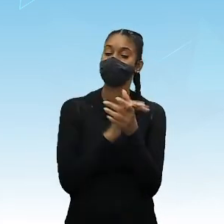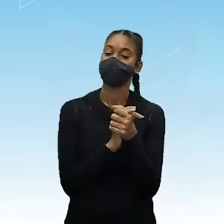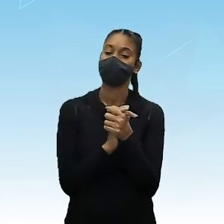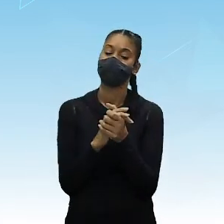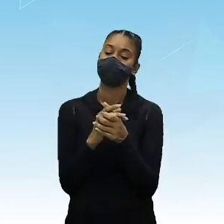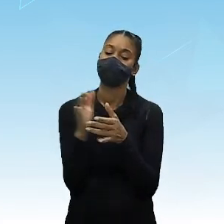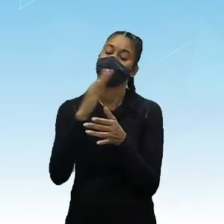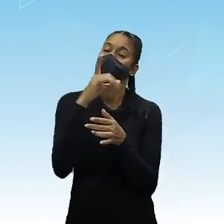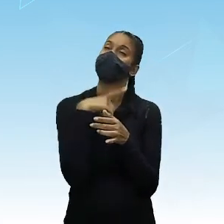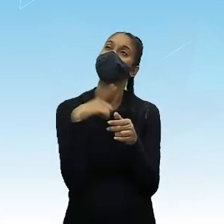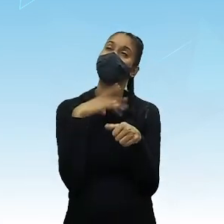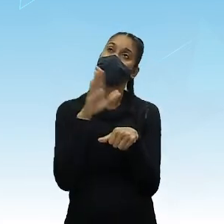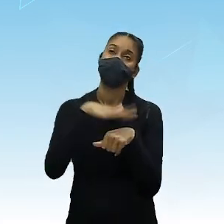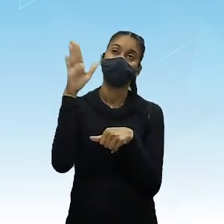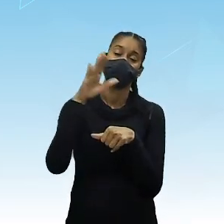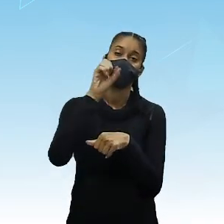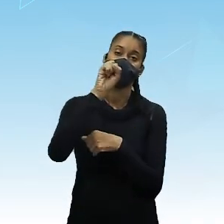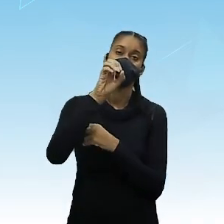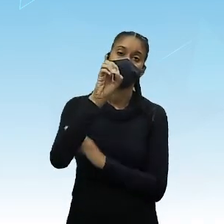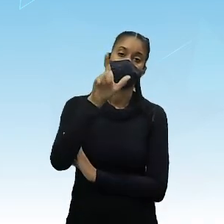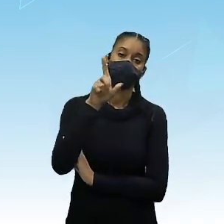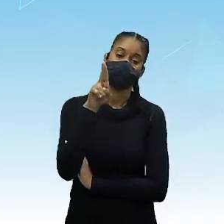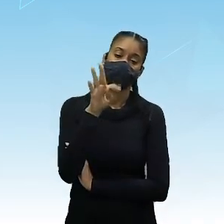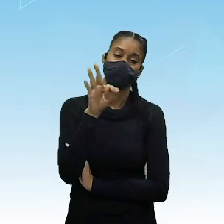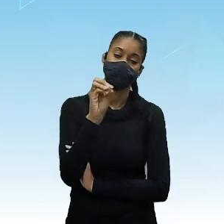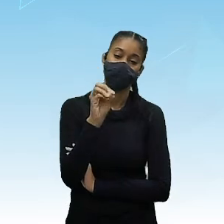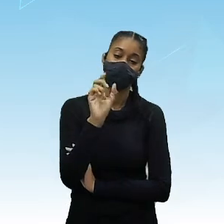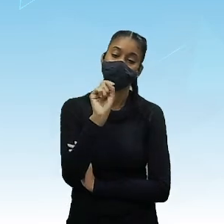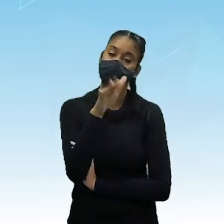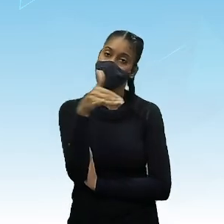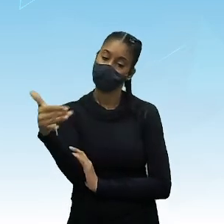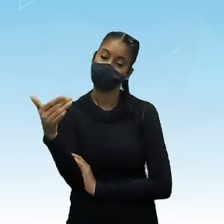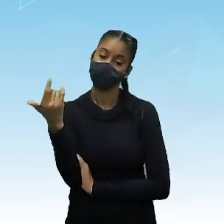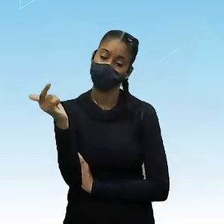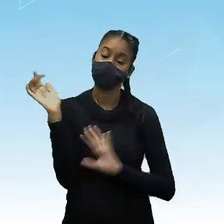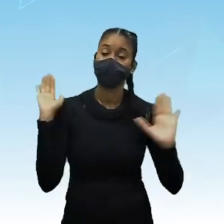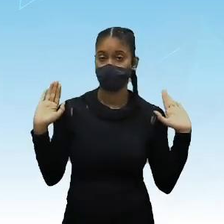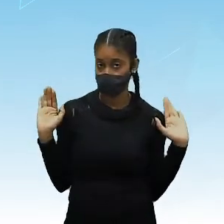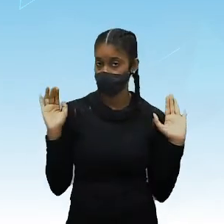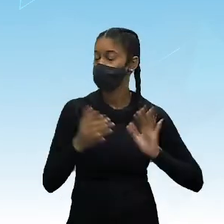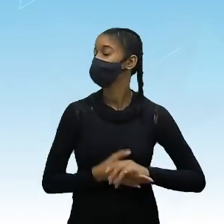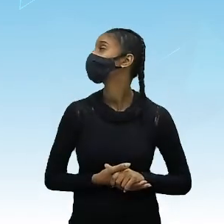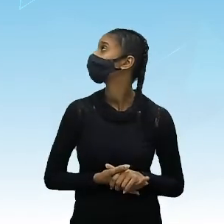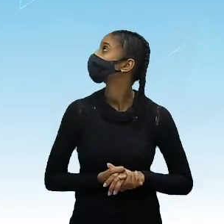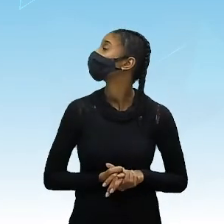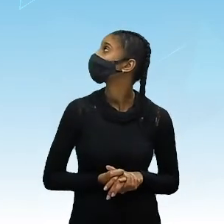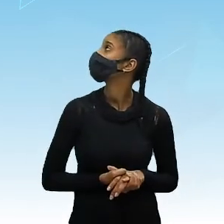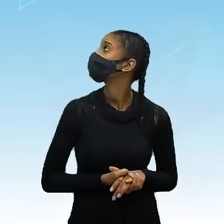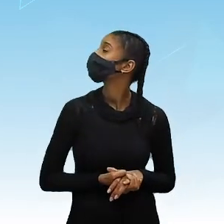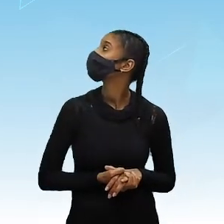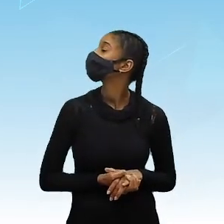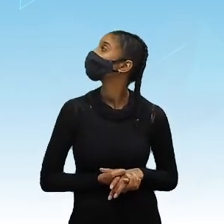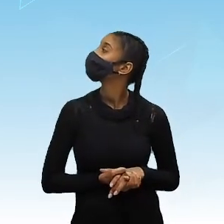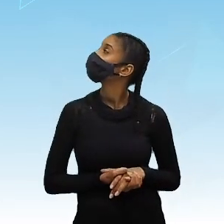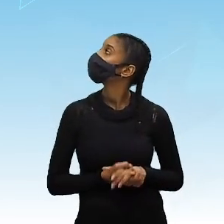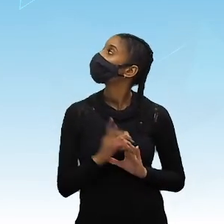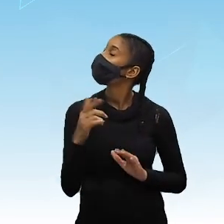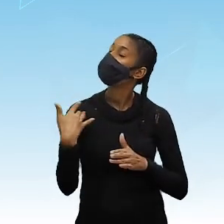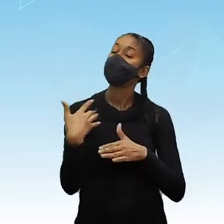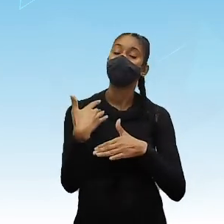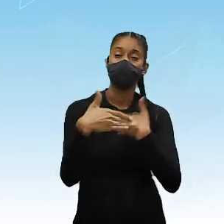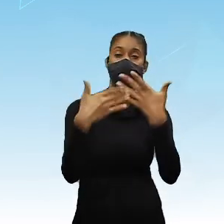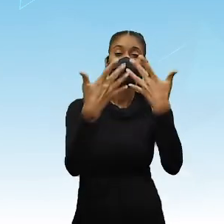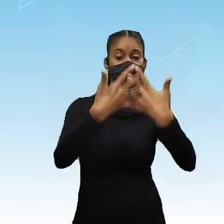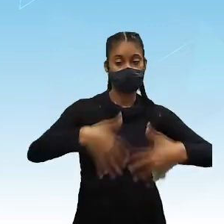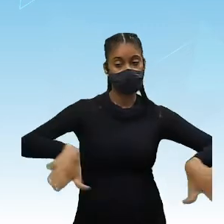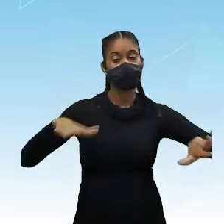tem mais soluto do que no lado esquerdo, que na verdade não tem, tá? Então, esse é um processo natural. O que a gente